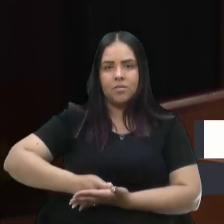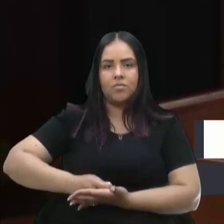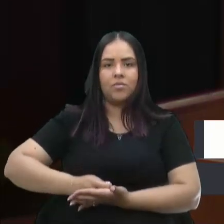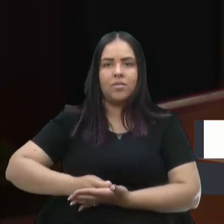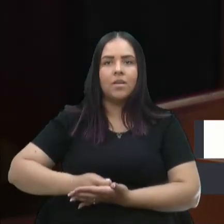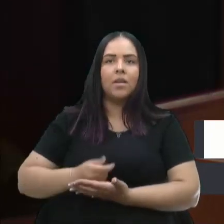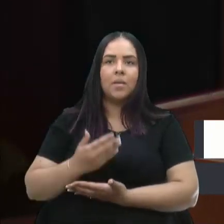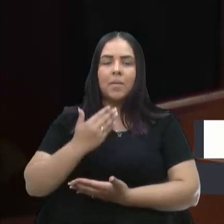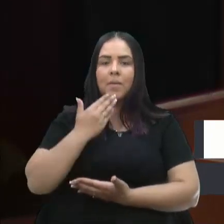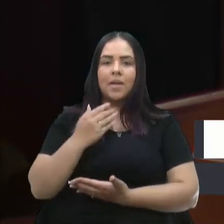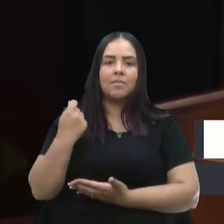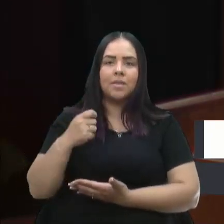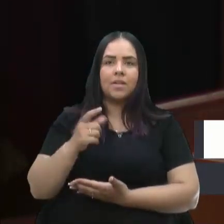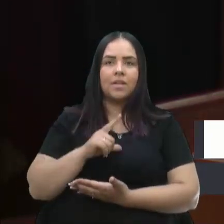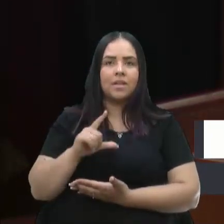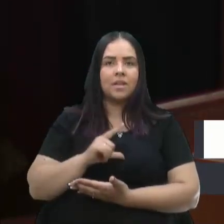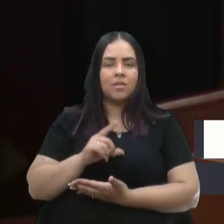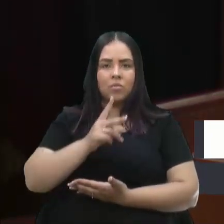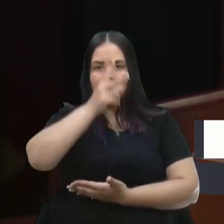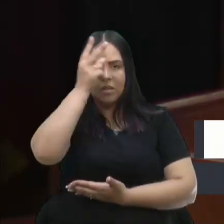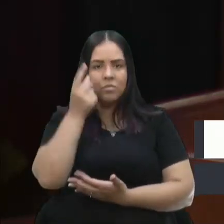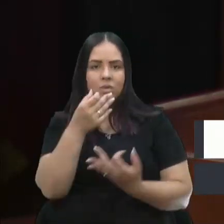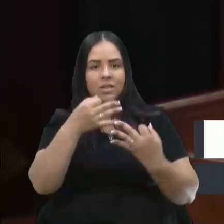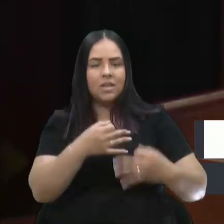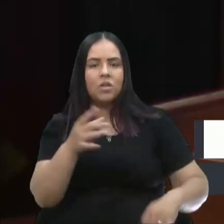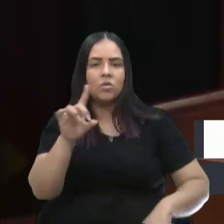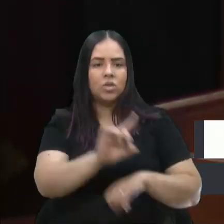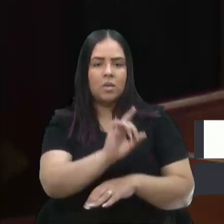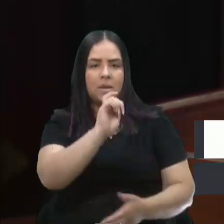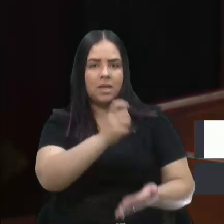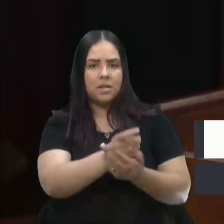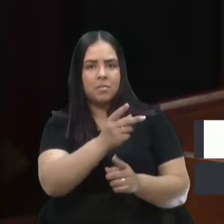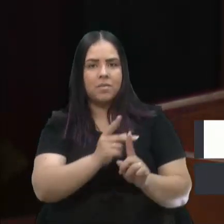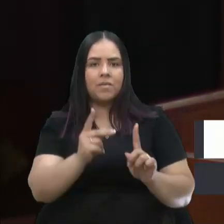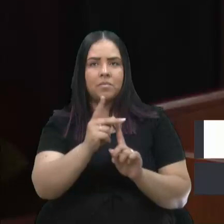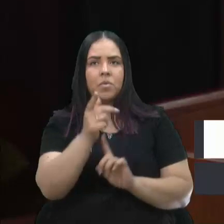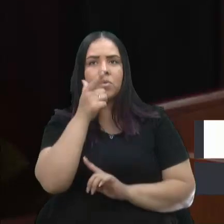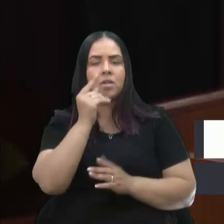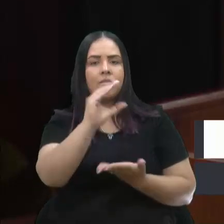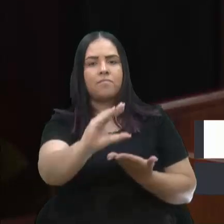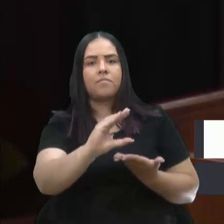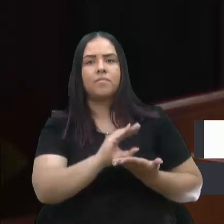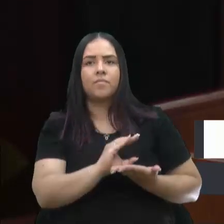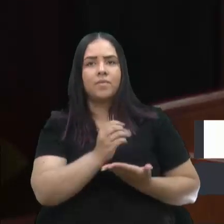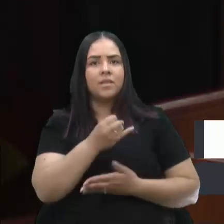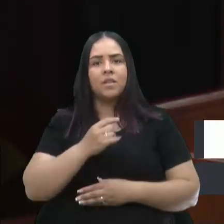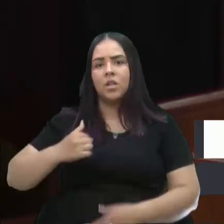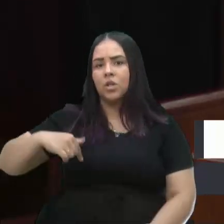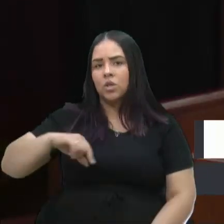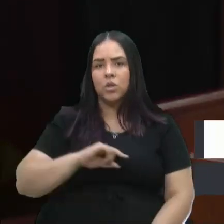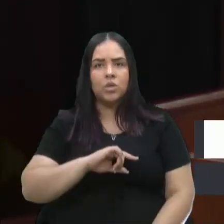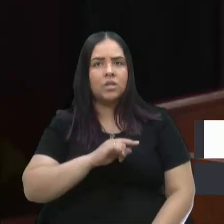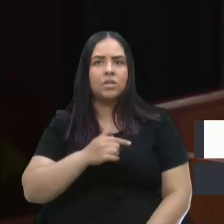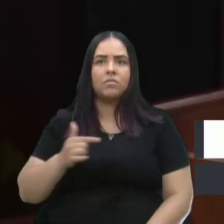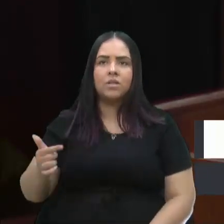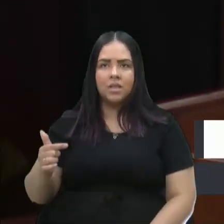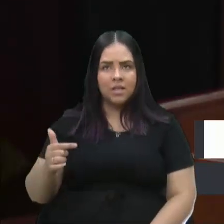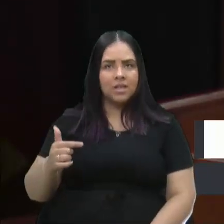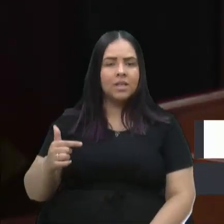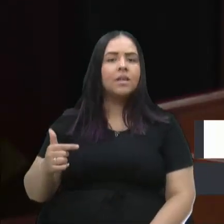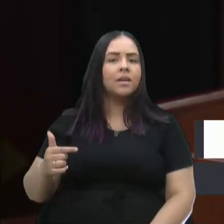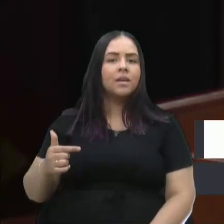as certificações de que o município está em dia com a Previdência para que possa receber recursos. Se nós não tivermos